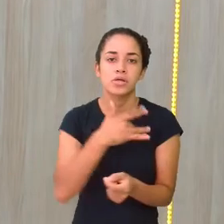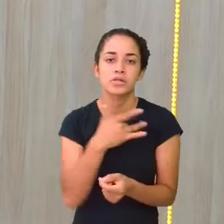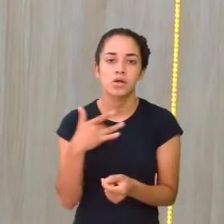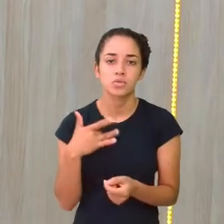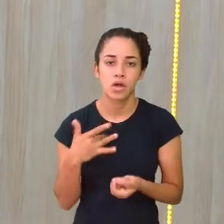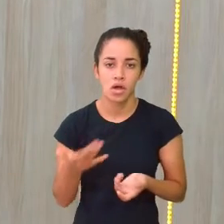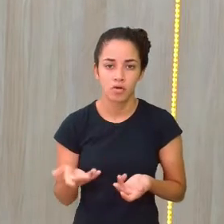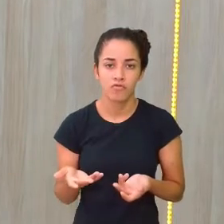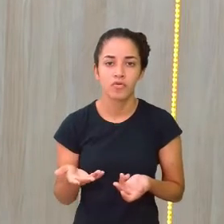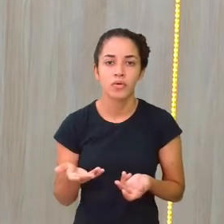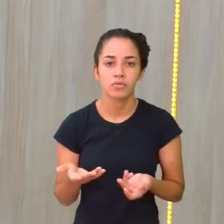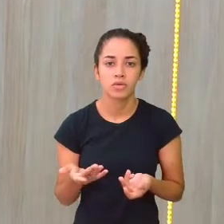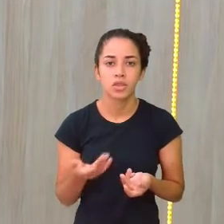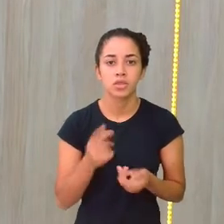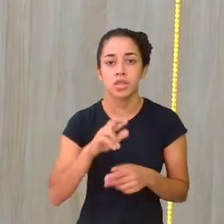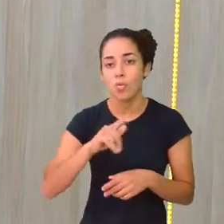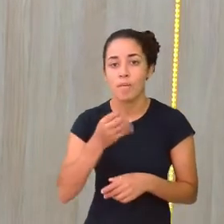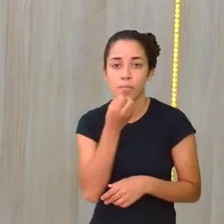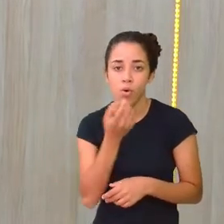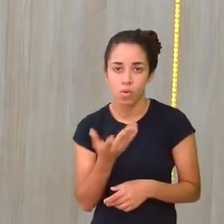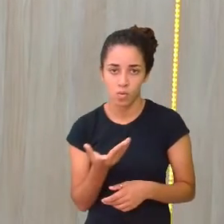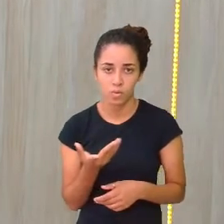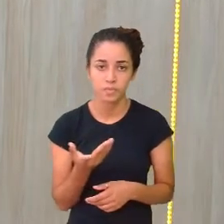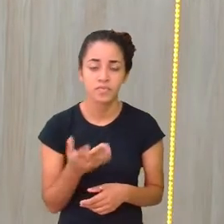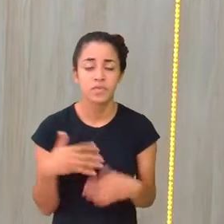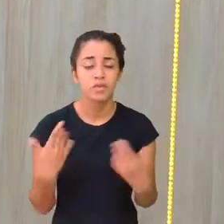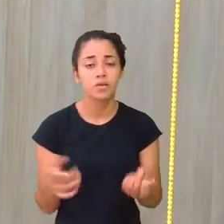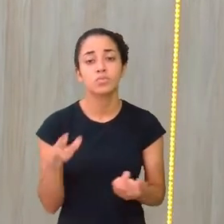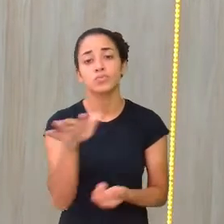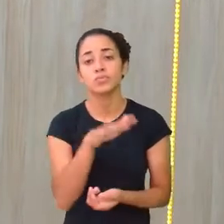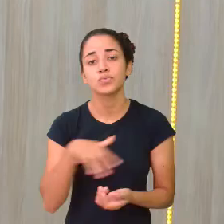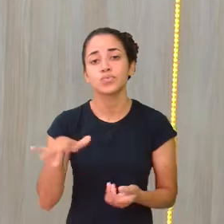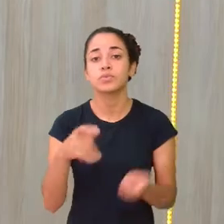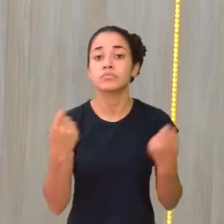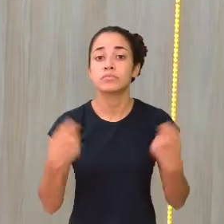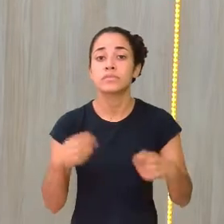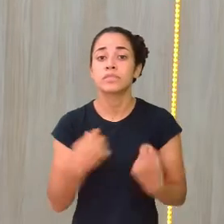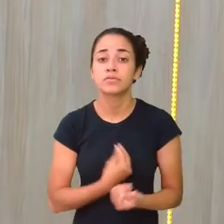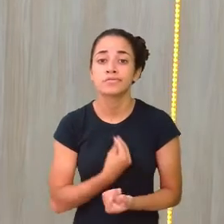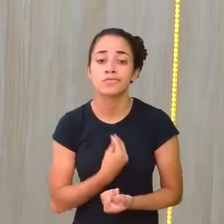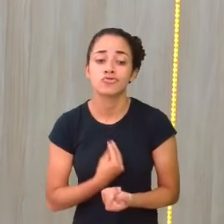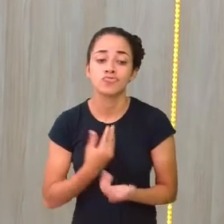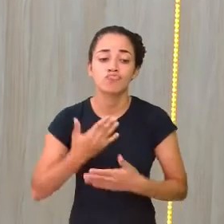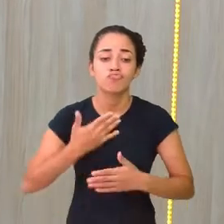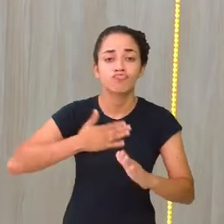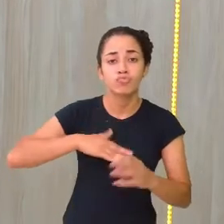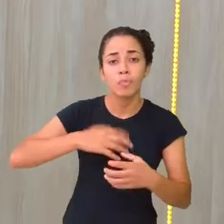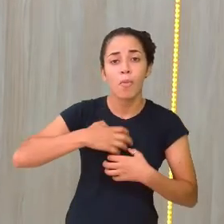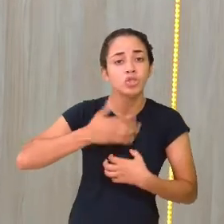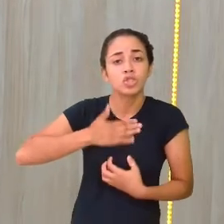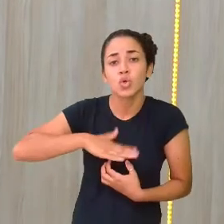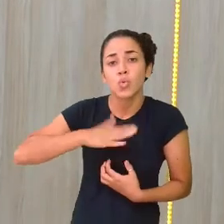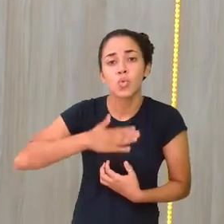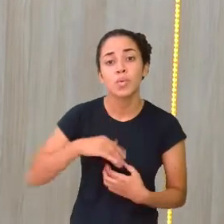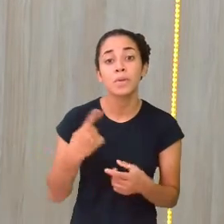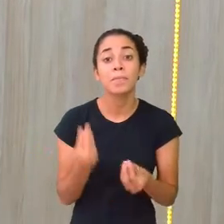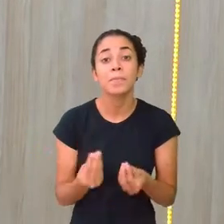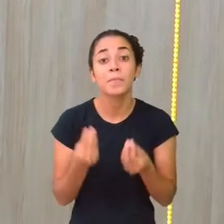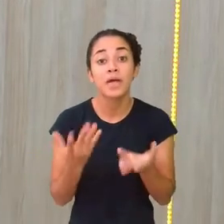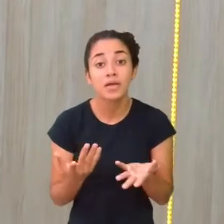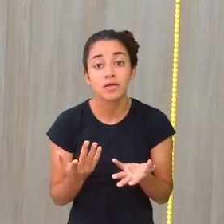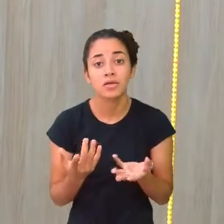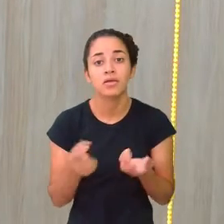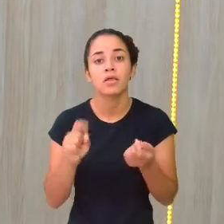todo meio ele tem que coexistir de uma forma tranquila para que a gente consiga ter uma